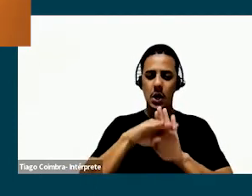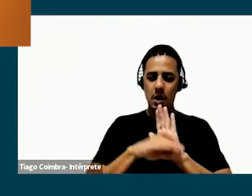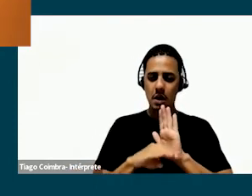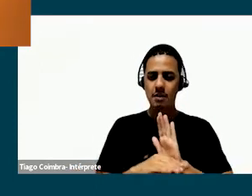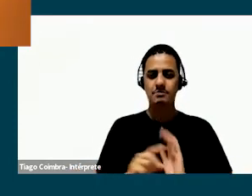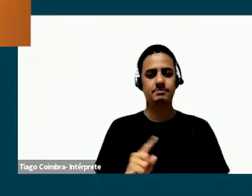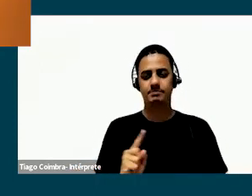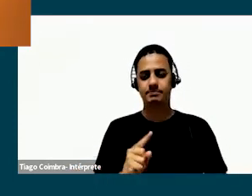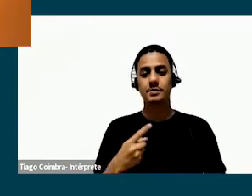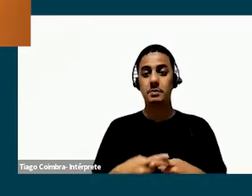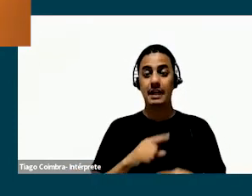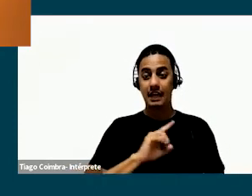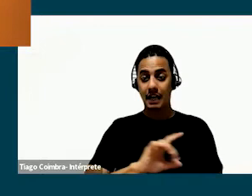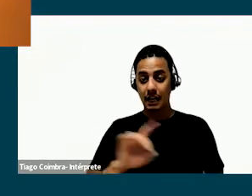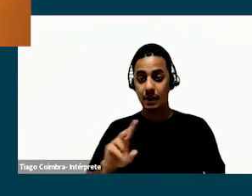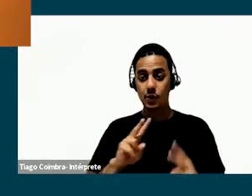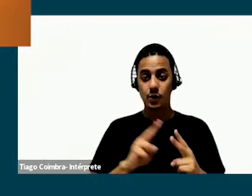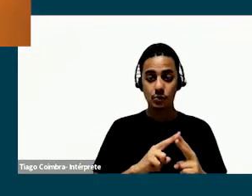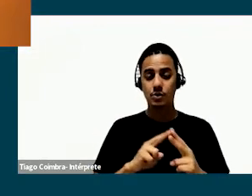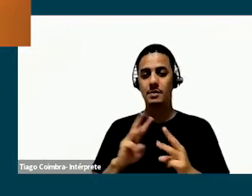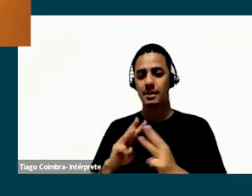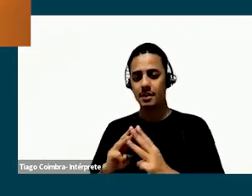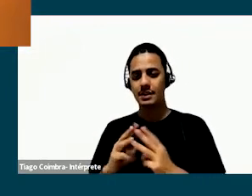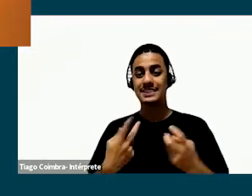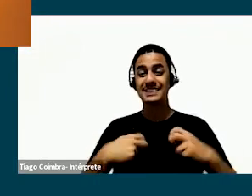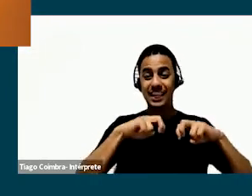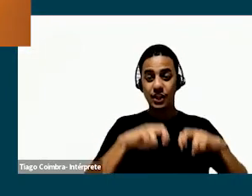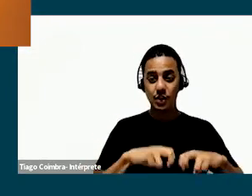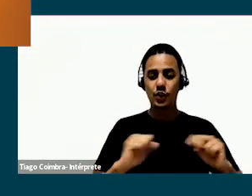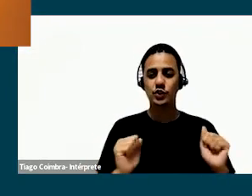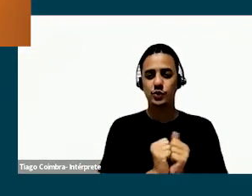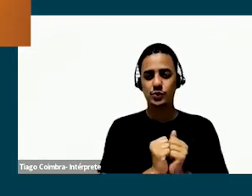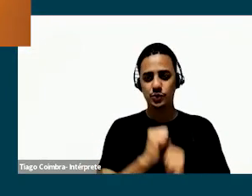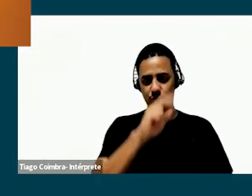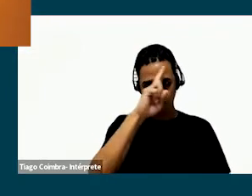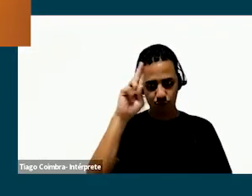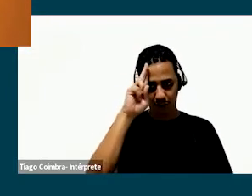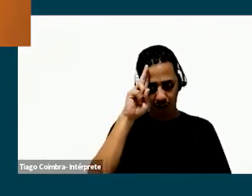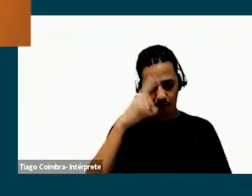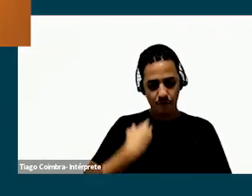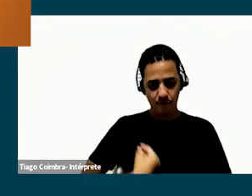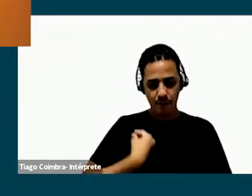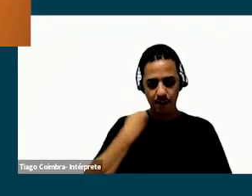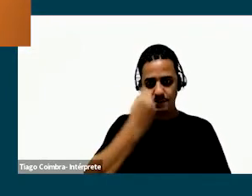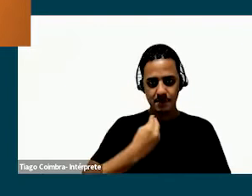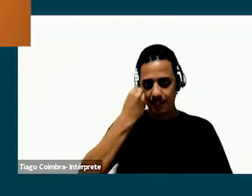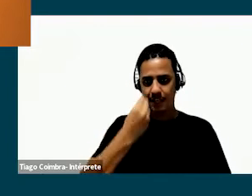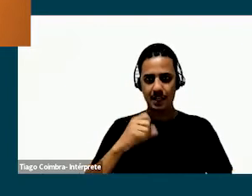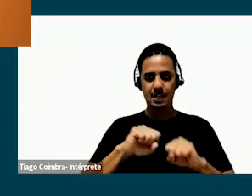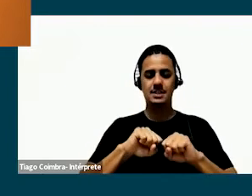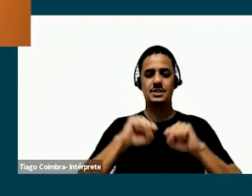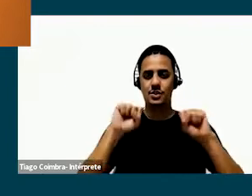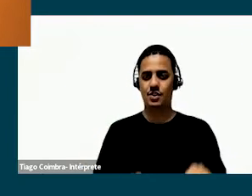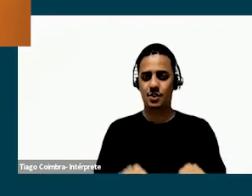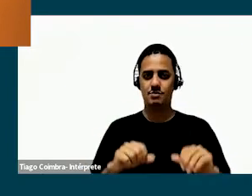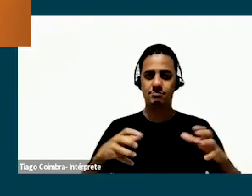especificações à risca, foi porque cada dupla, cada trio sentou com os usuários e viveu aquele software